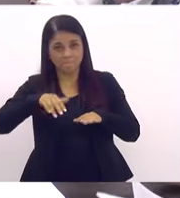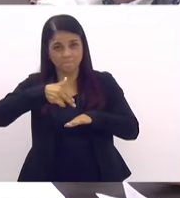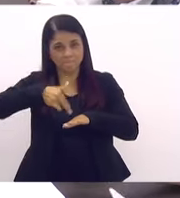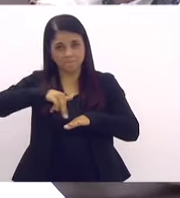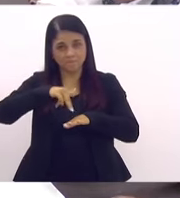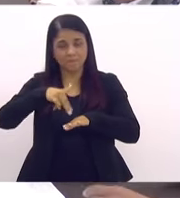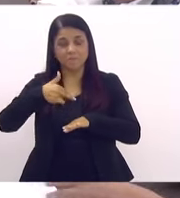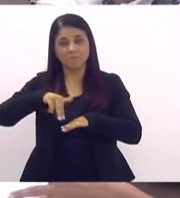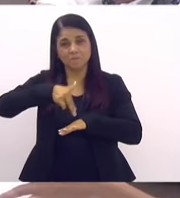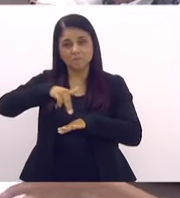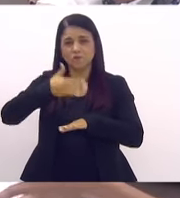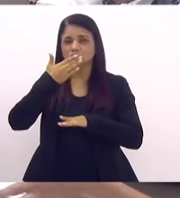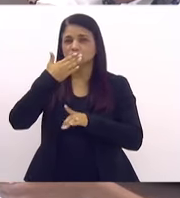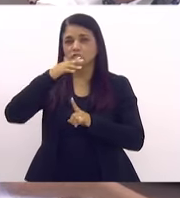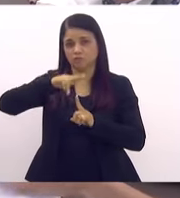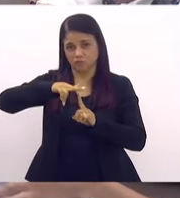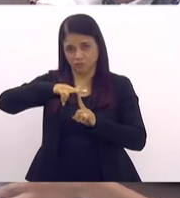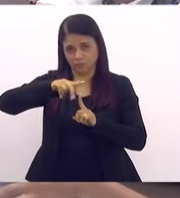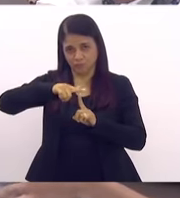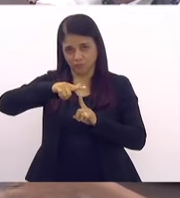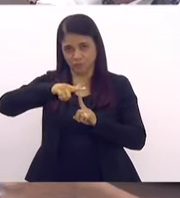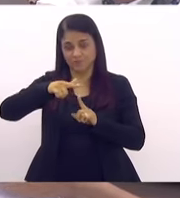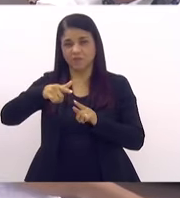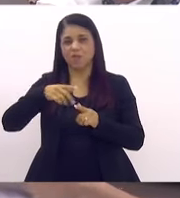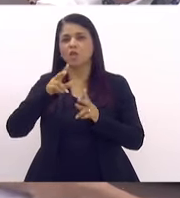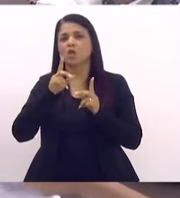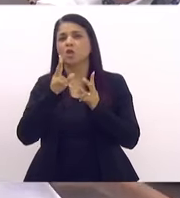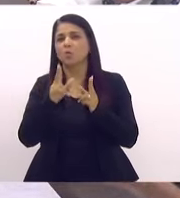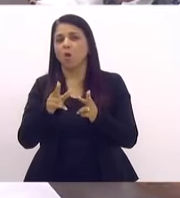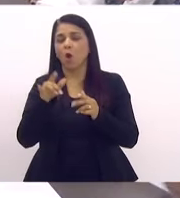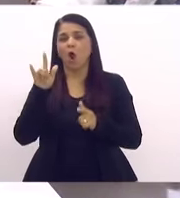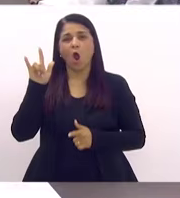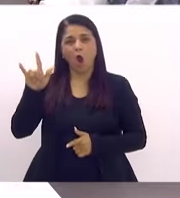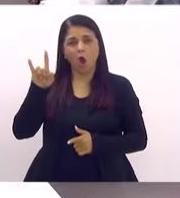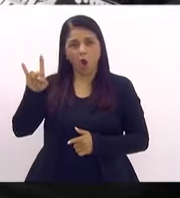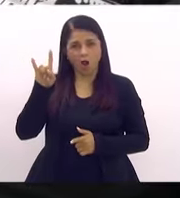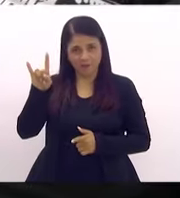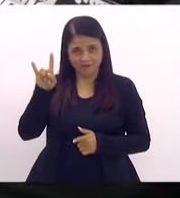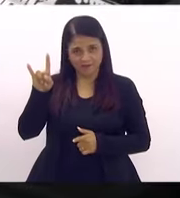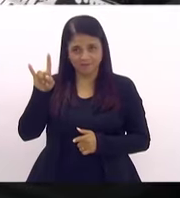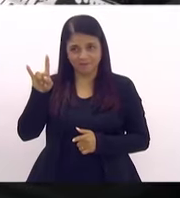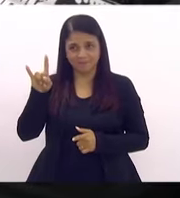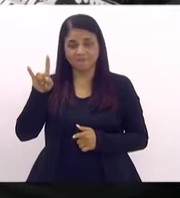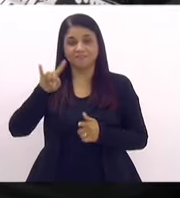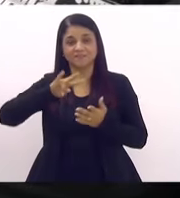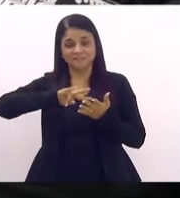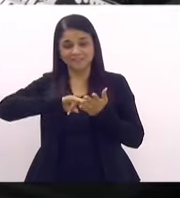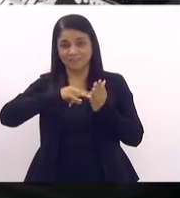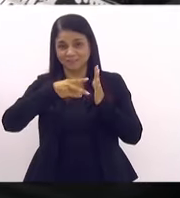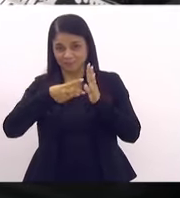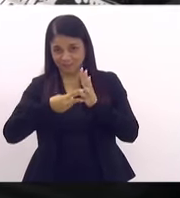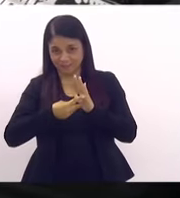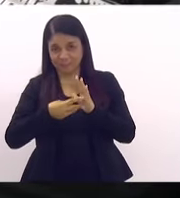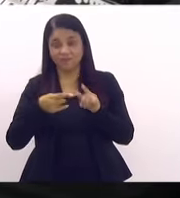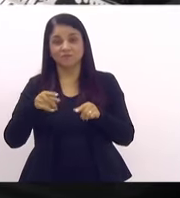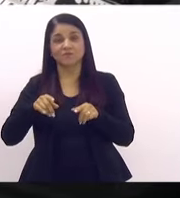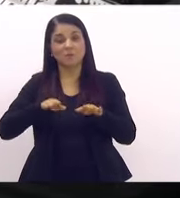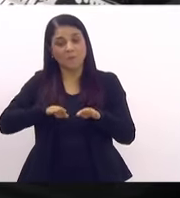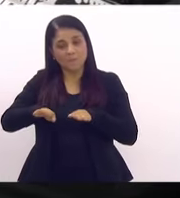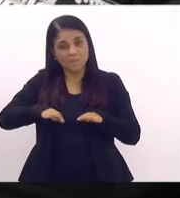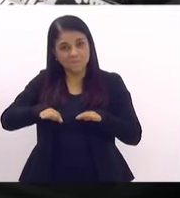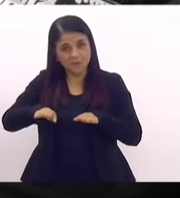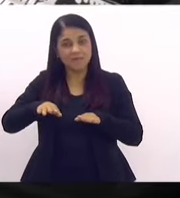musical, um tipo de dança. Tipo a dança. Então, assim como o rock, seria difícil pedir para Vossa Excelência traduzir, o breaking me parece que